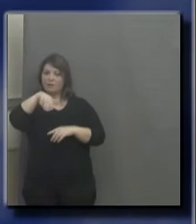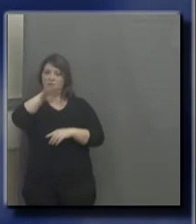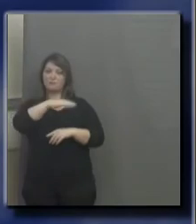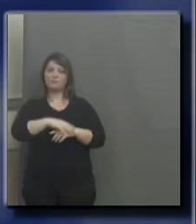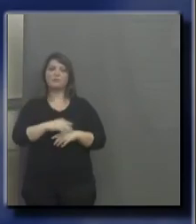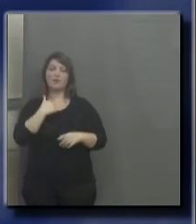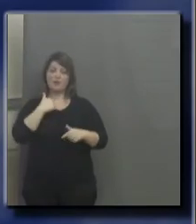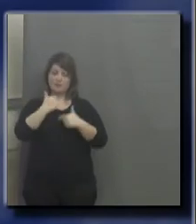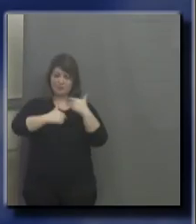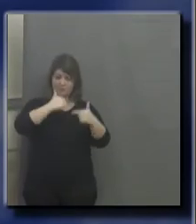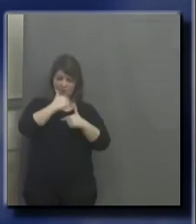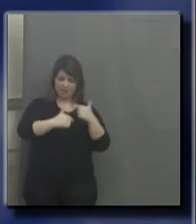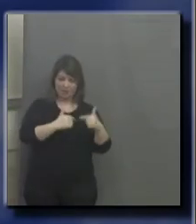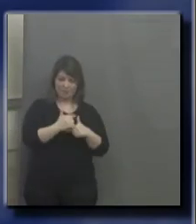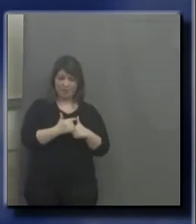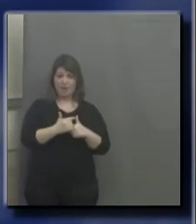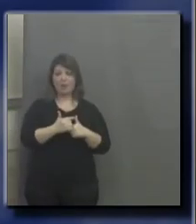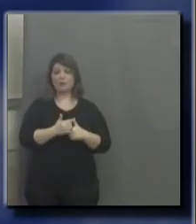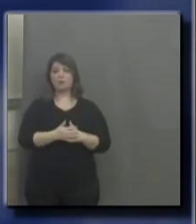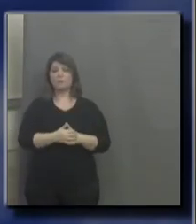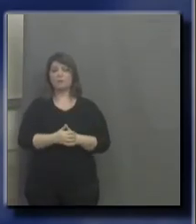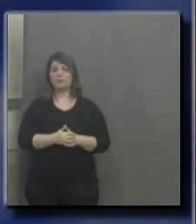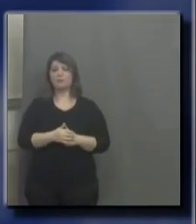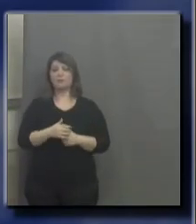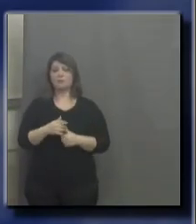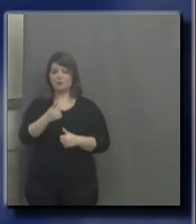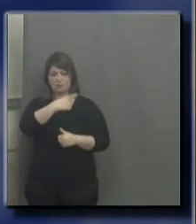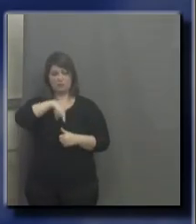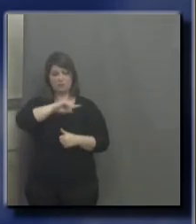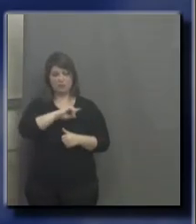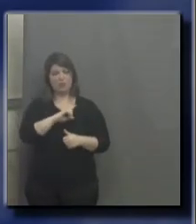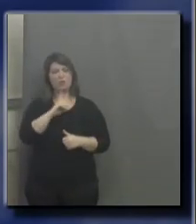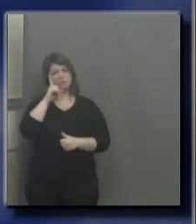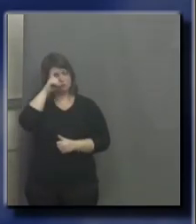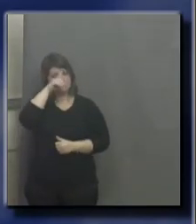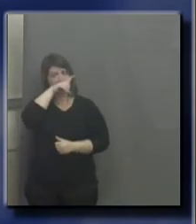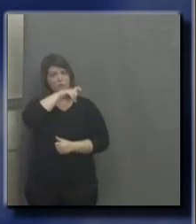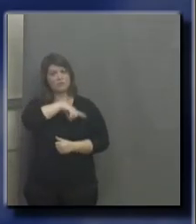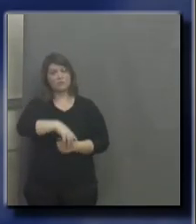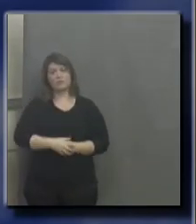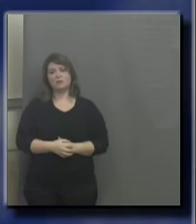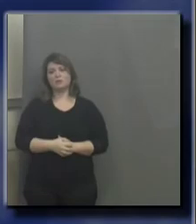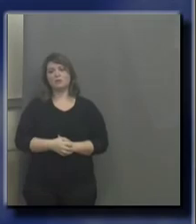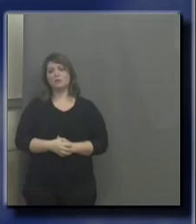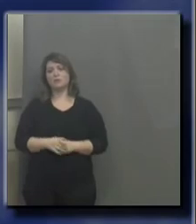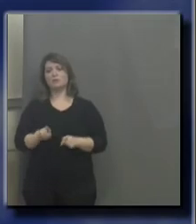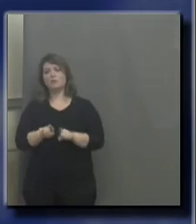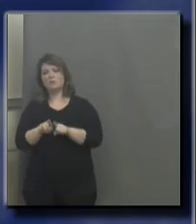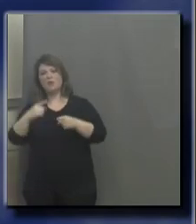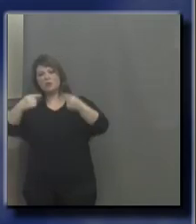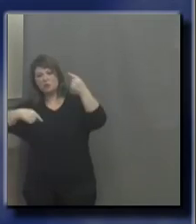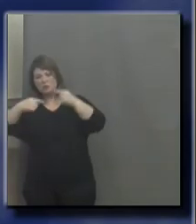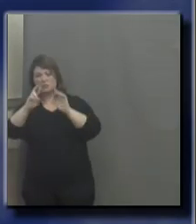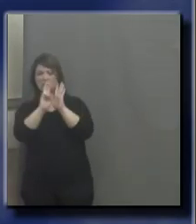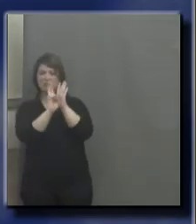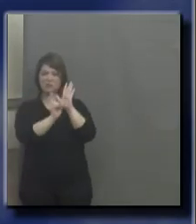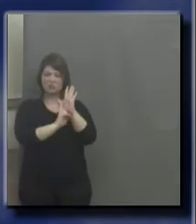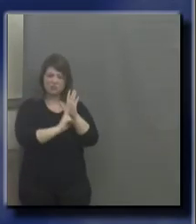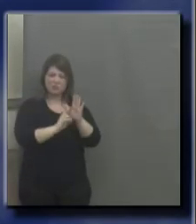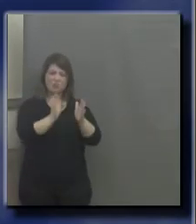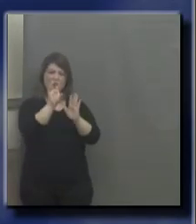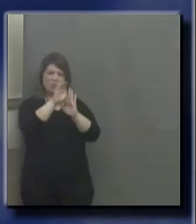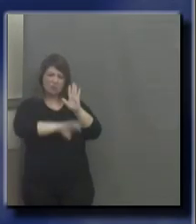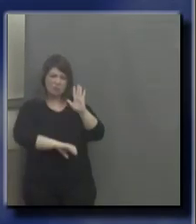trabalho que nós estamos fazendo é um trabalho dificílimo, né? Discutir diretrizes